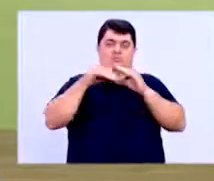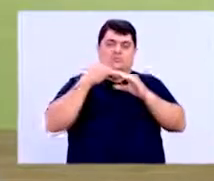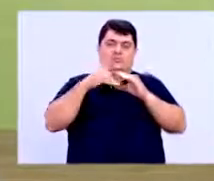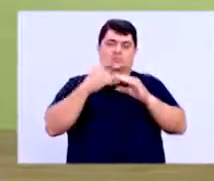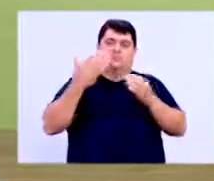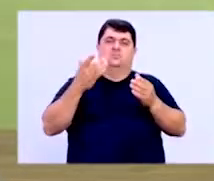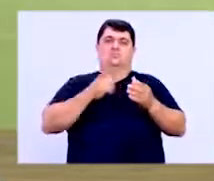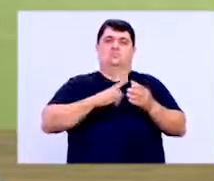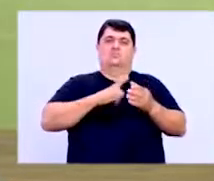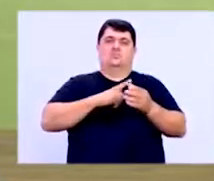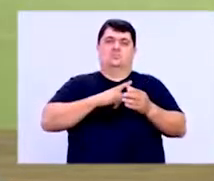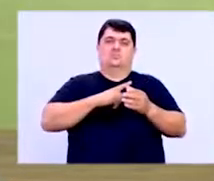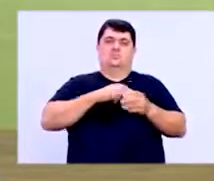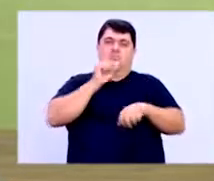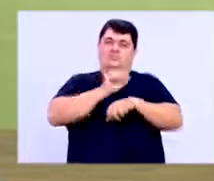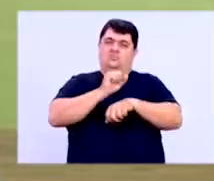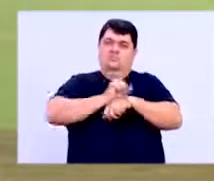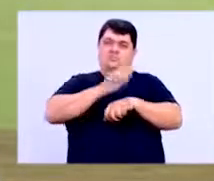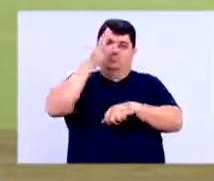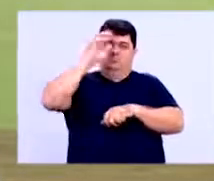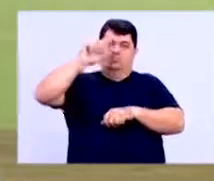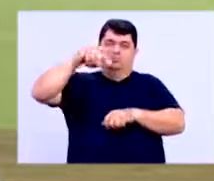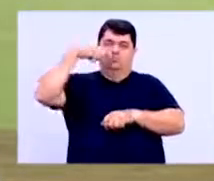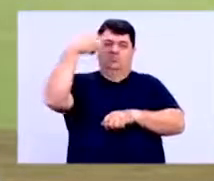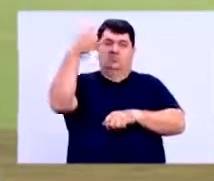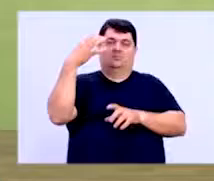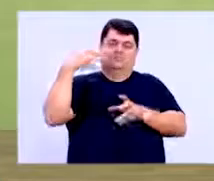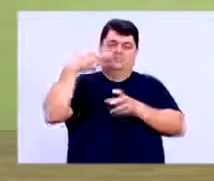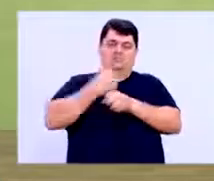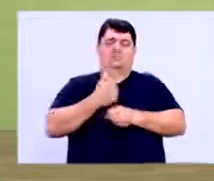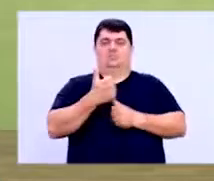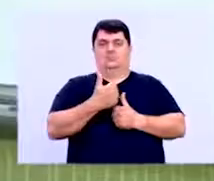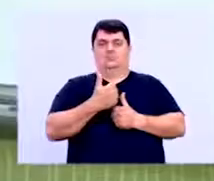né? E conto com vocês na próxima aula, na revisão.